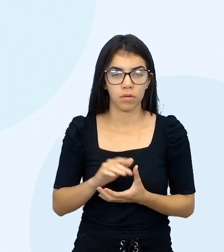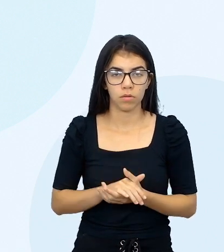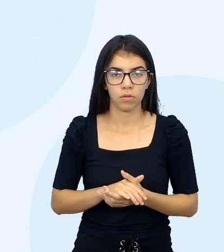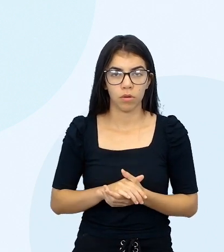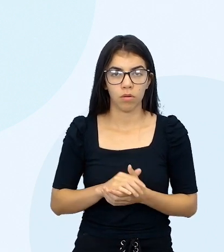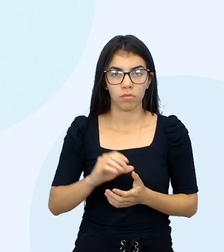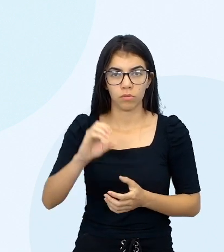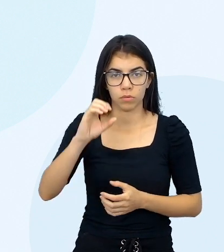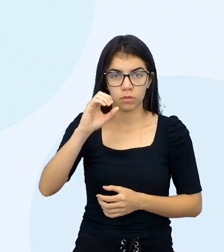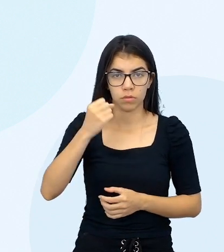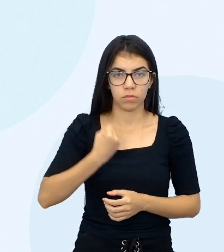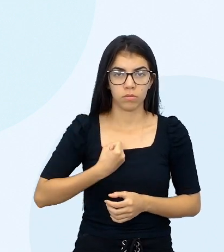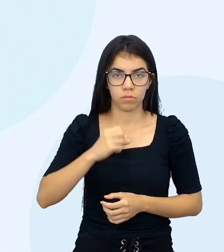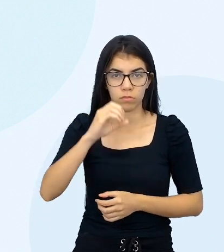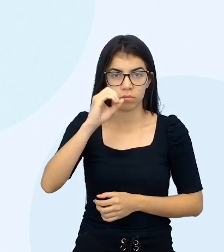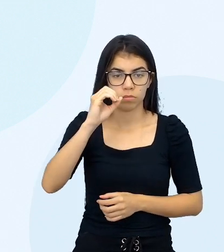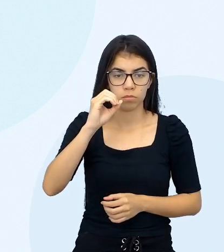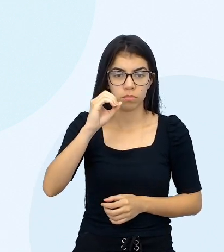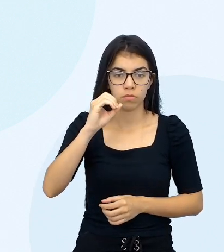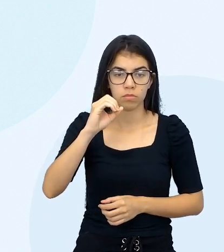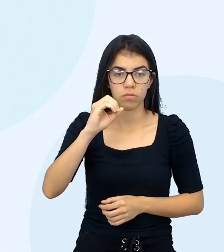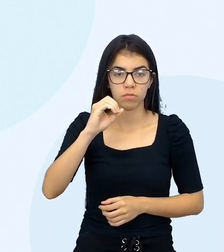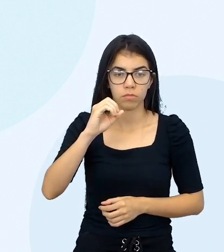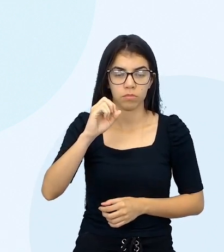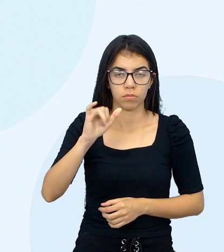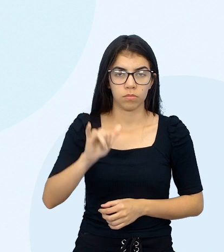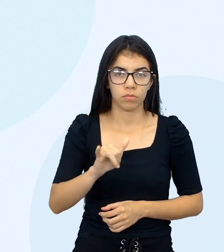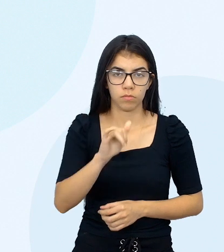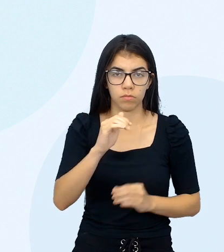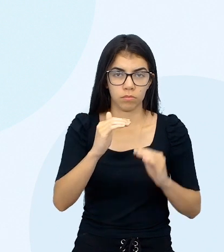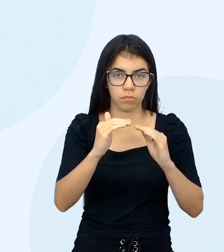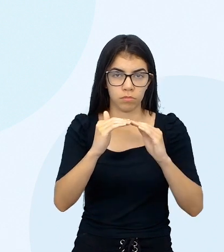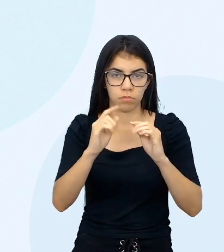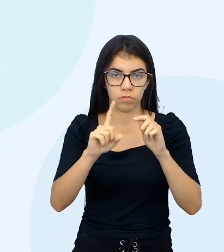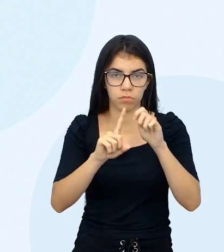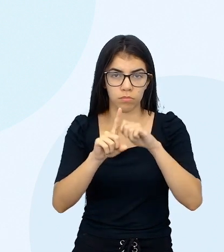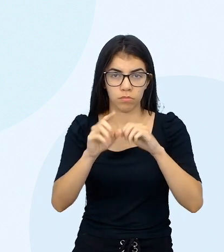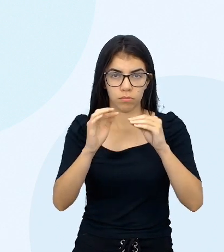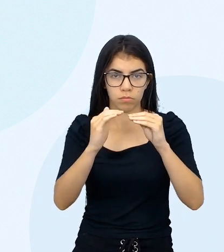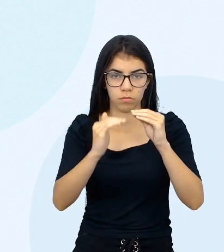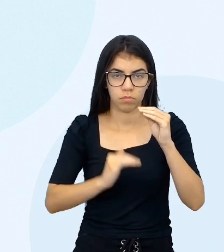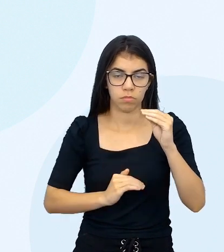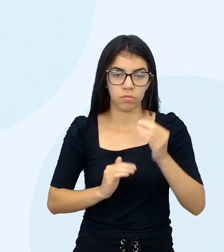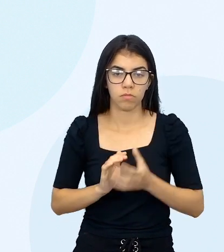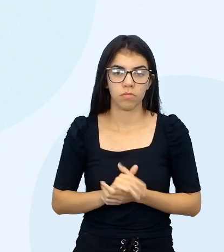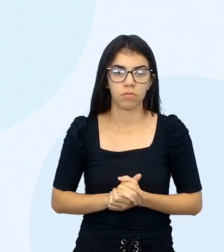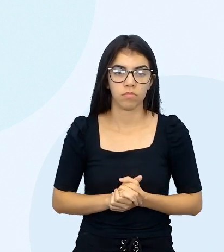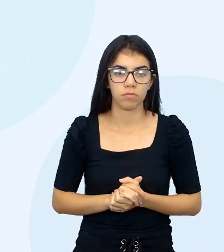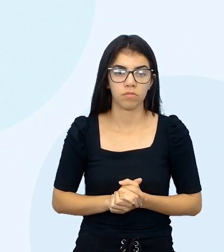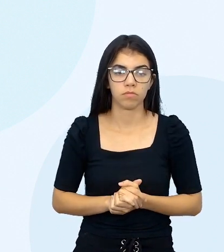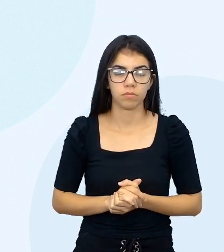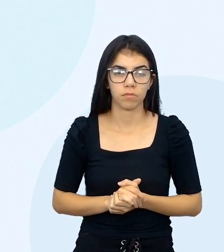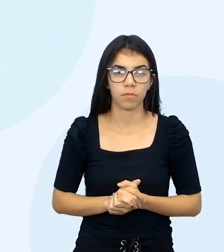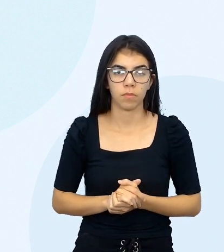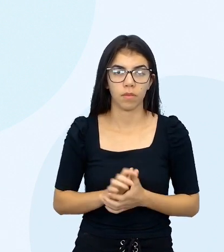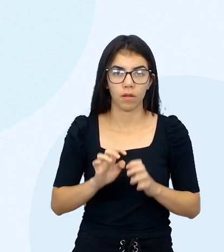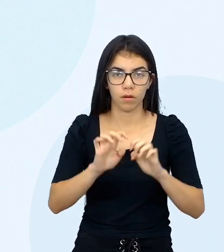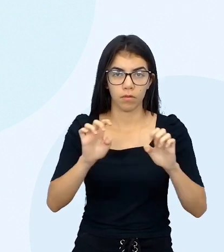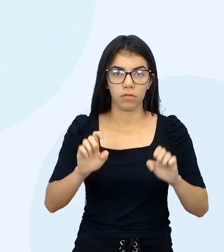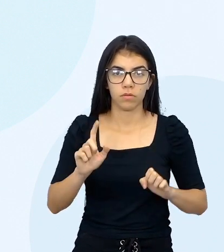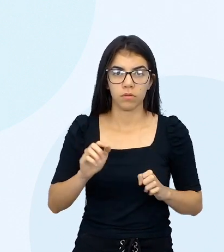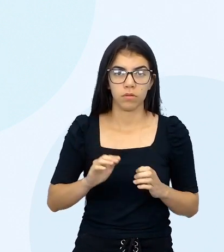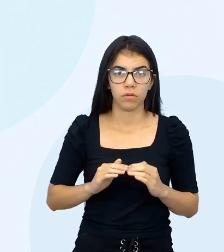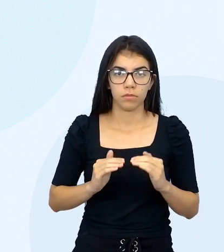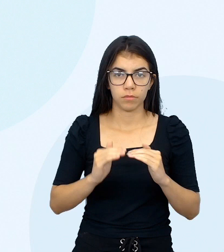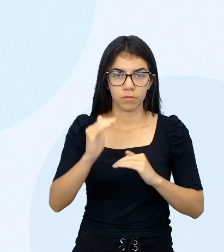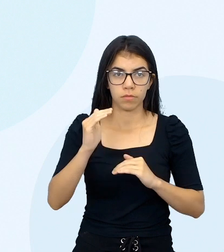no 0. E a gente marcou a temperatura para baixo. Mas pode ver que já estava menos 35 para cima. Então, na verdade, esse eixo é bem lá em cima. E no caso Tá? aí, a utilização do